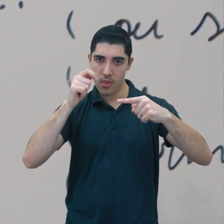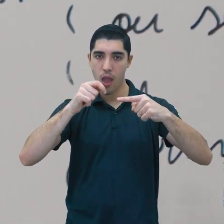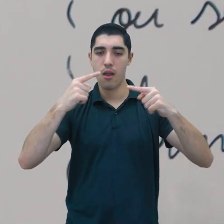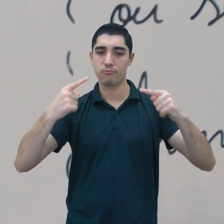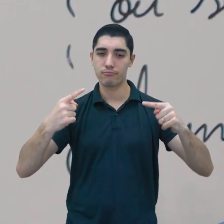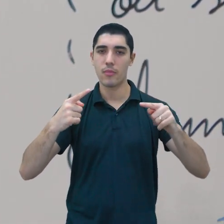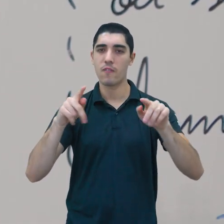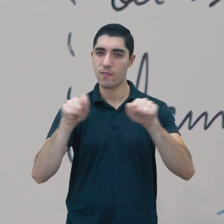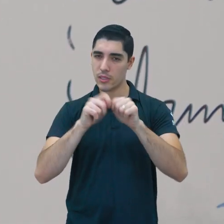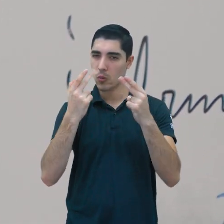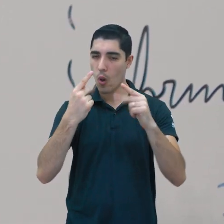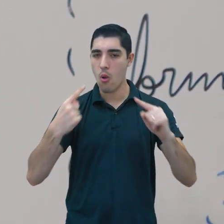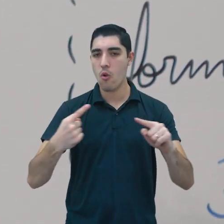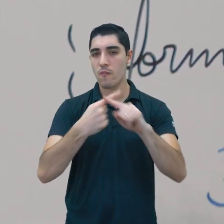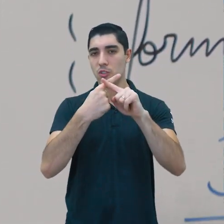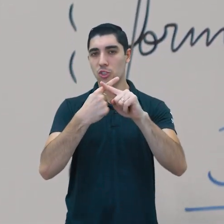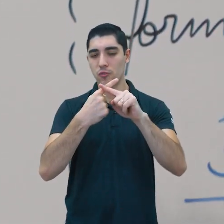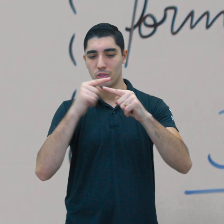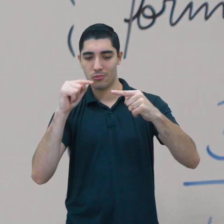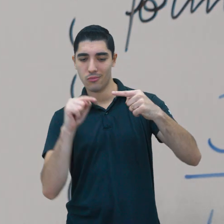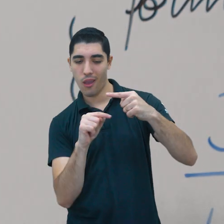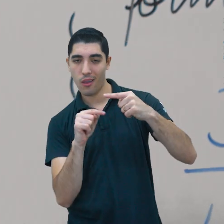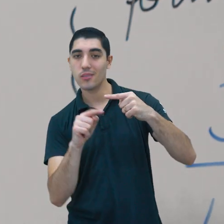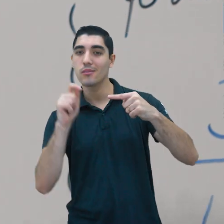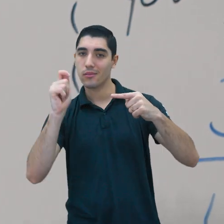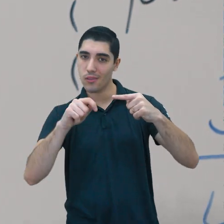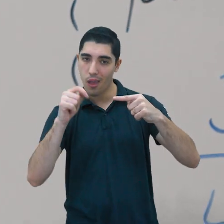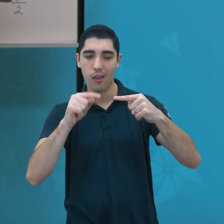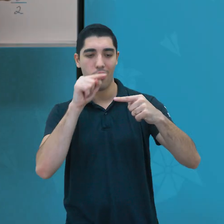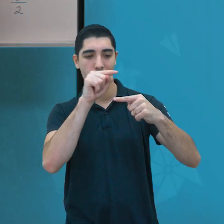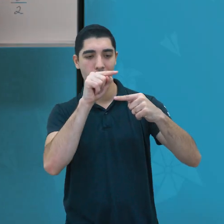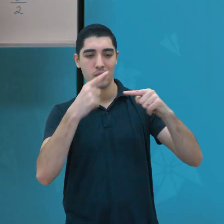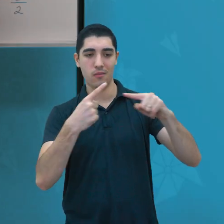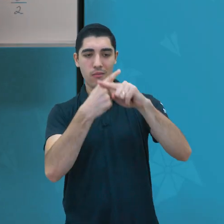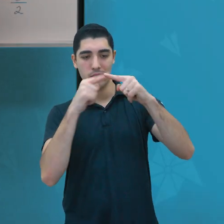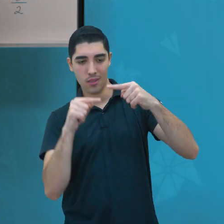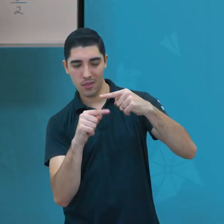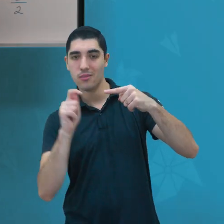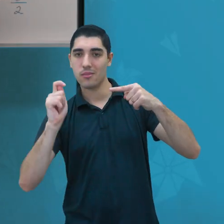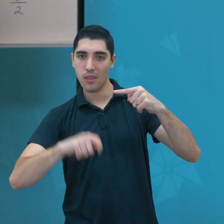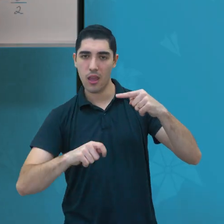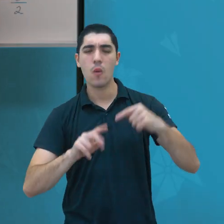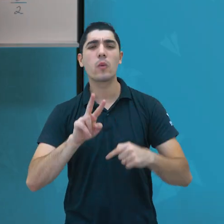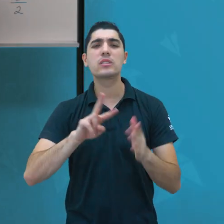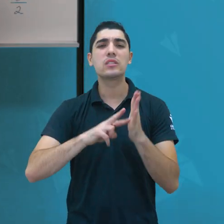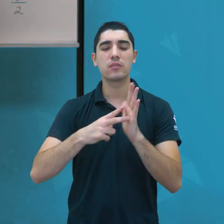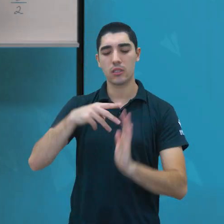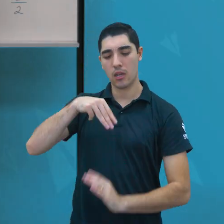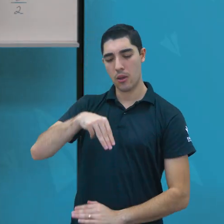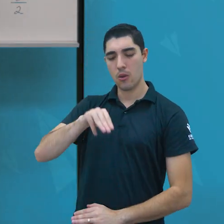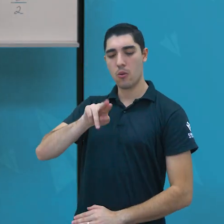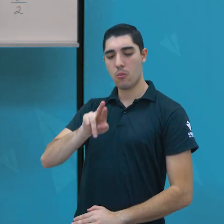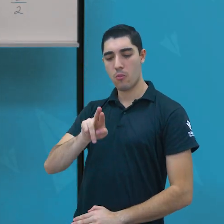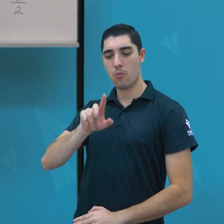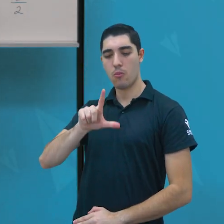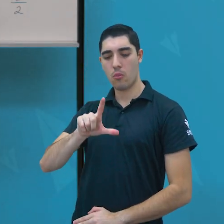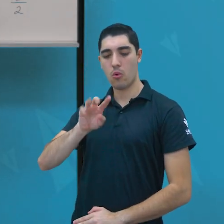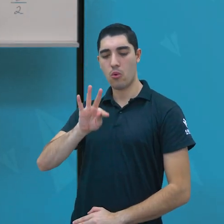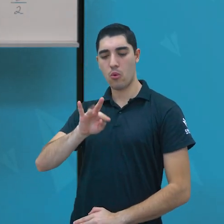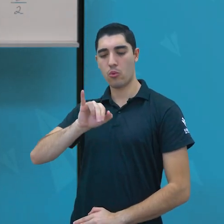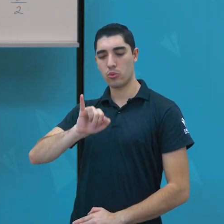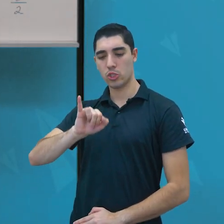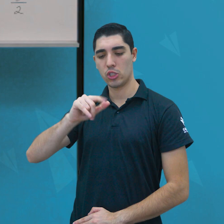múltiplo do denominador. Toda fração cujo numerador é múltiplo do denominador. O que é um múltiplo?